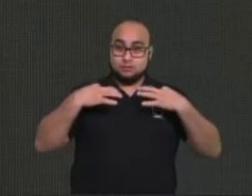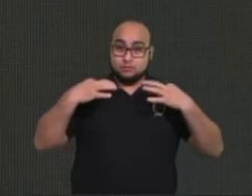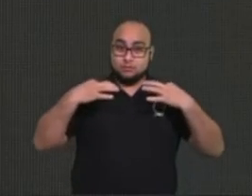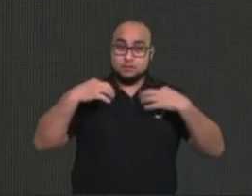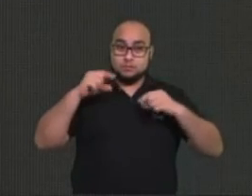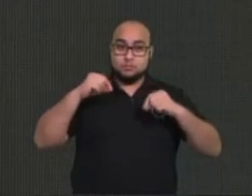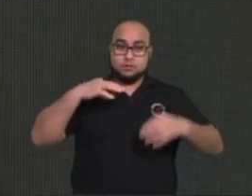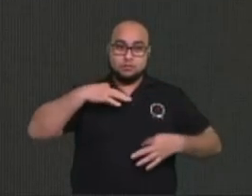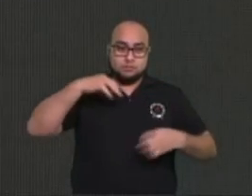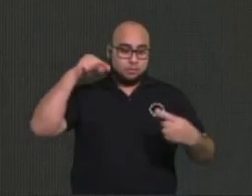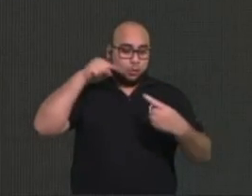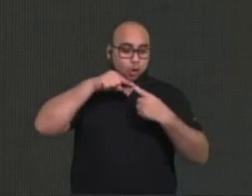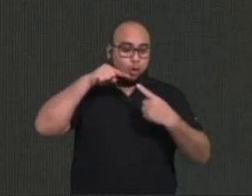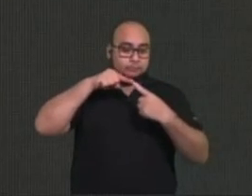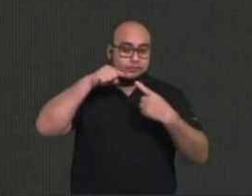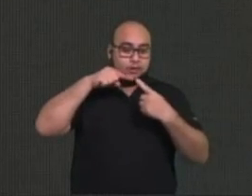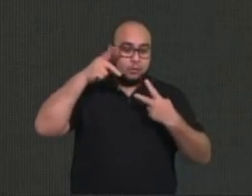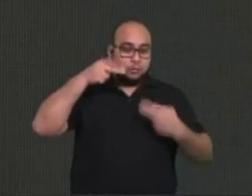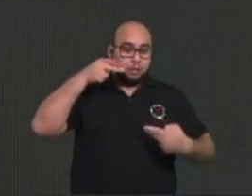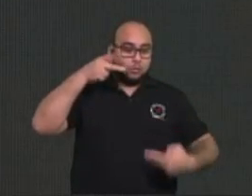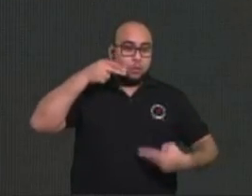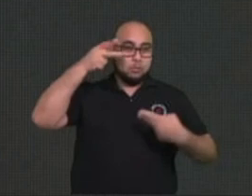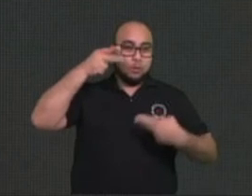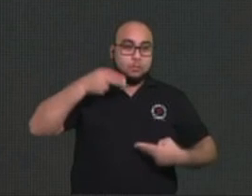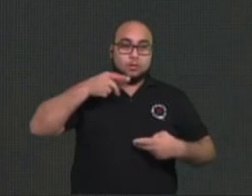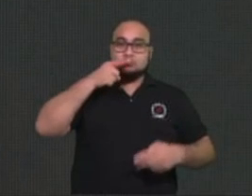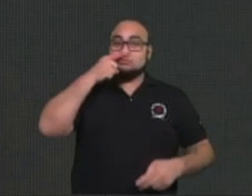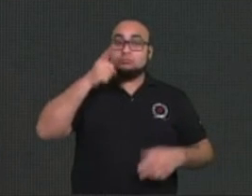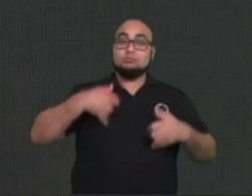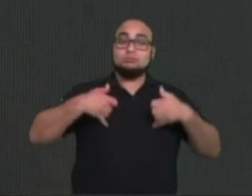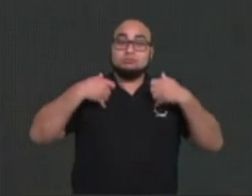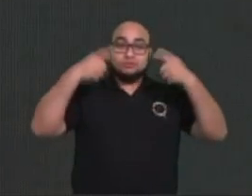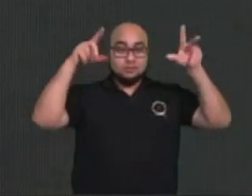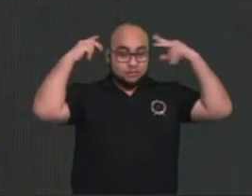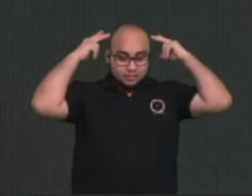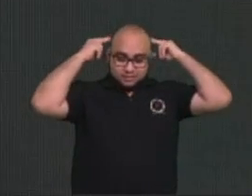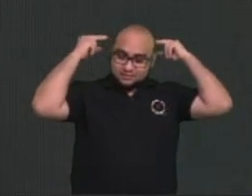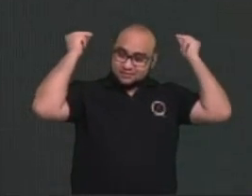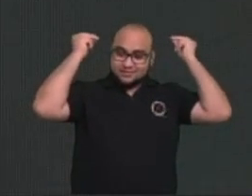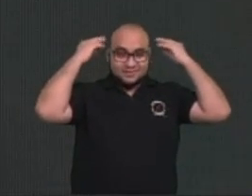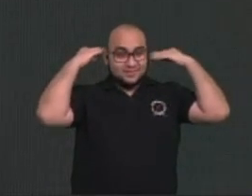a vaidade e essa prende o cabelo vaidade